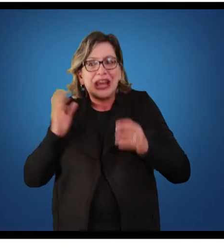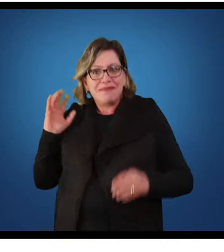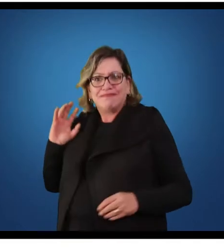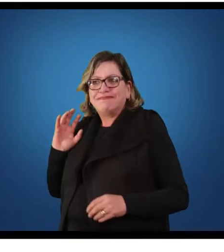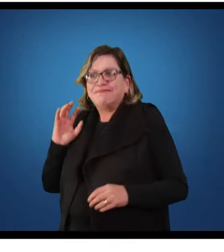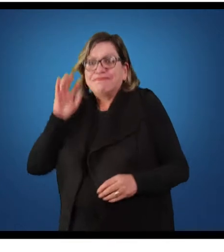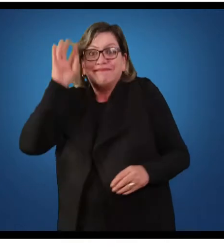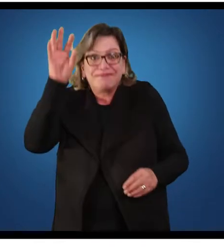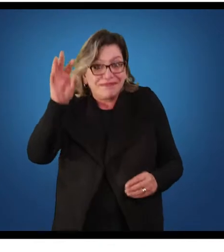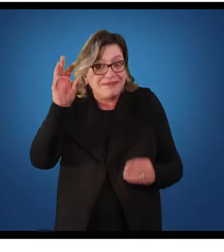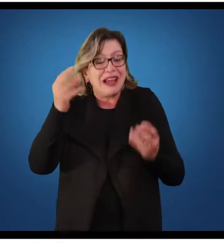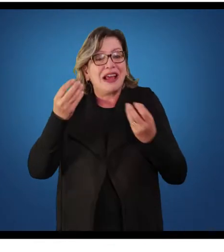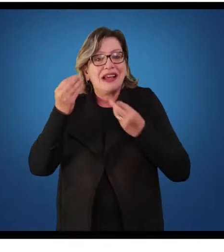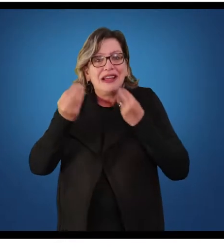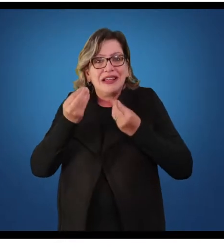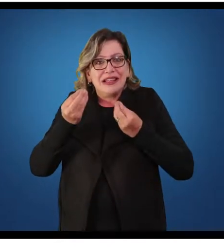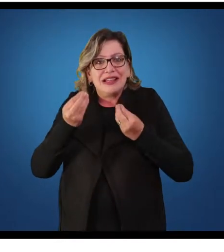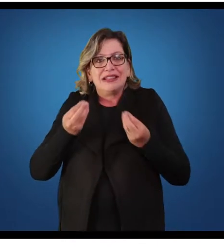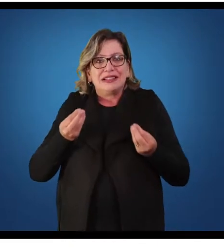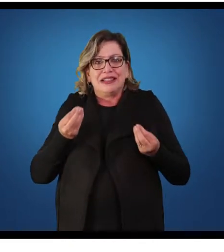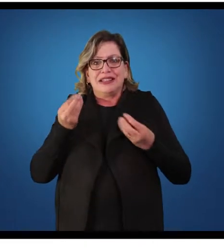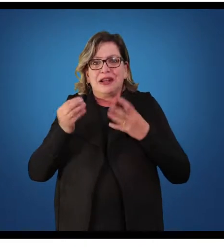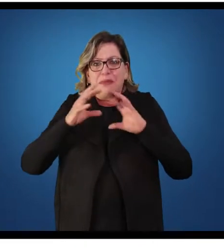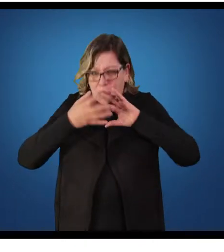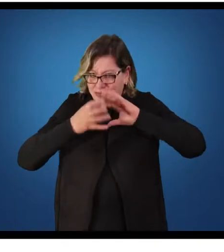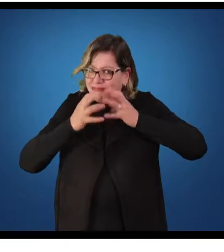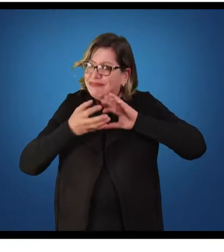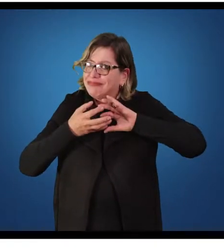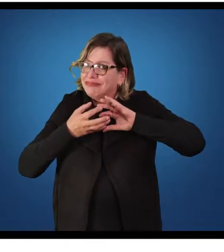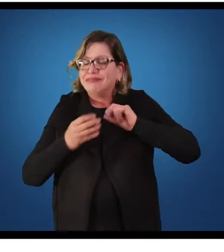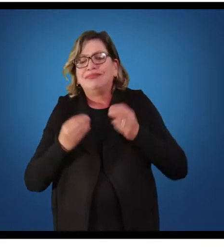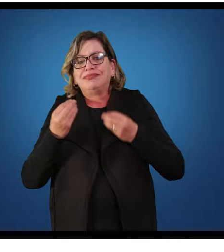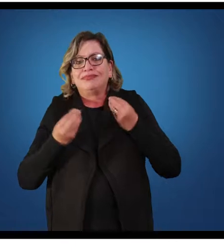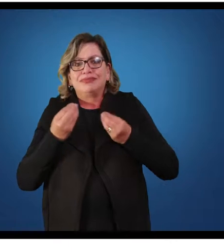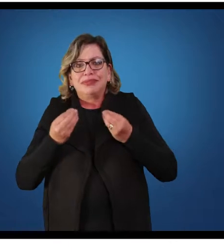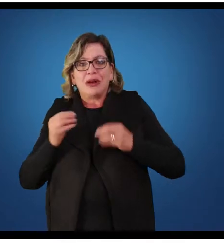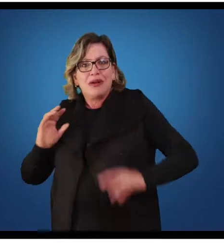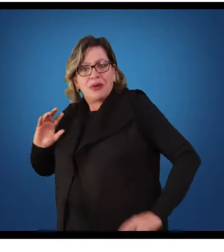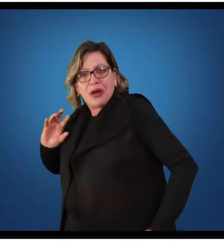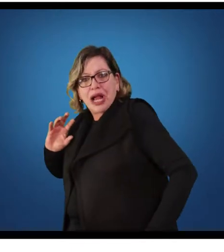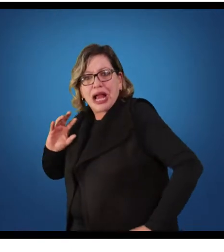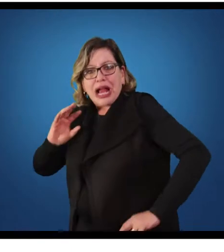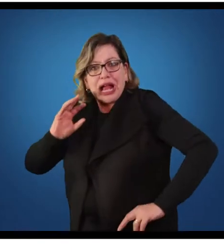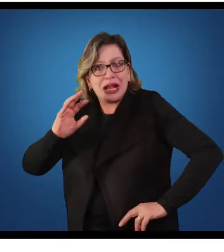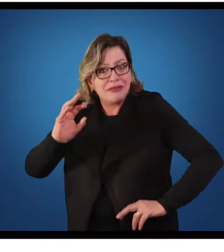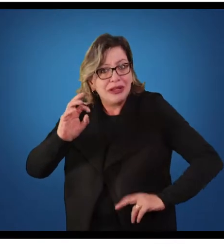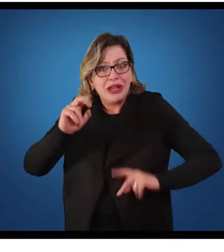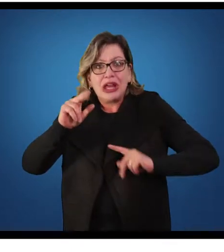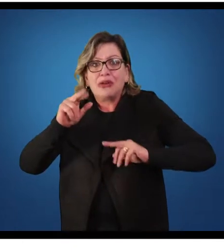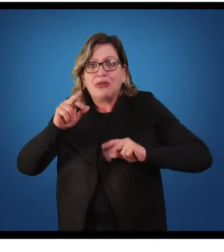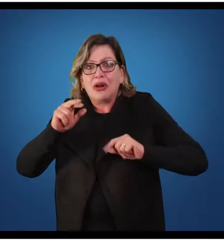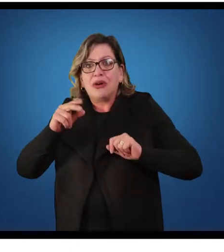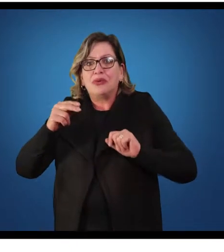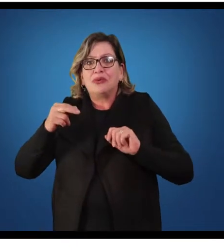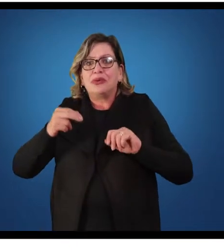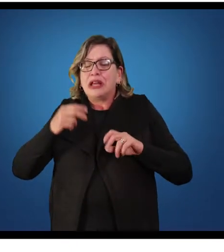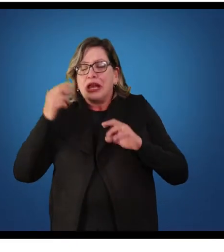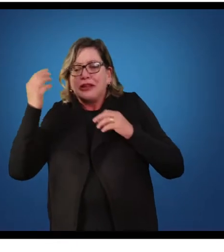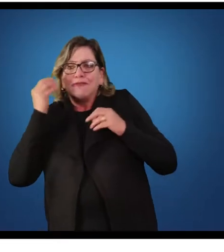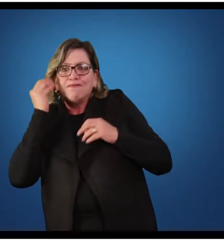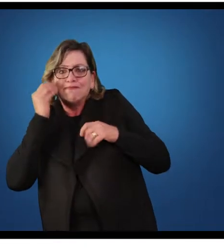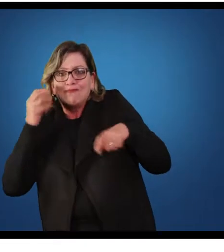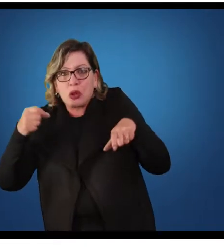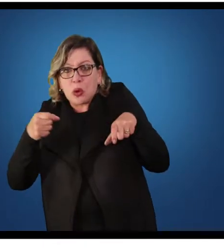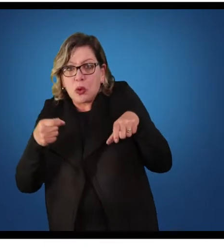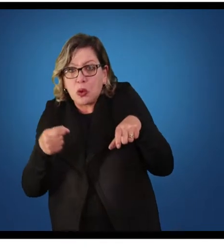passar. No caso, passar, certo? O arremesso é quando nós estamos com evidência de gol,